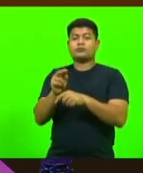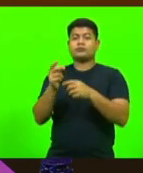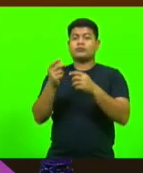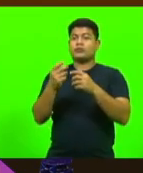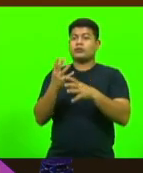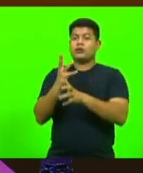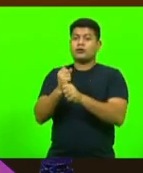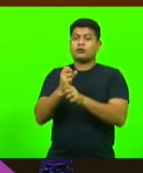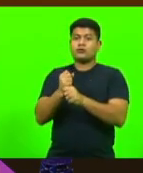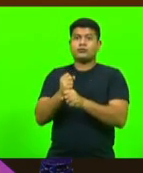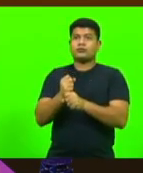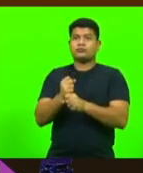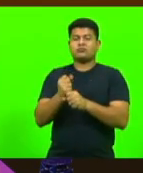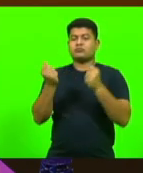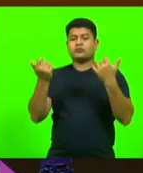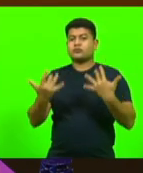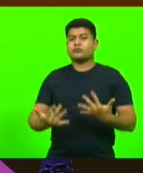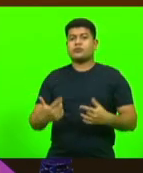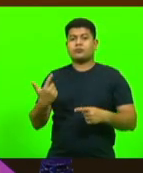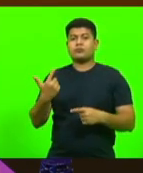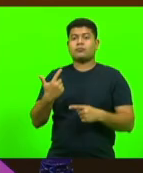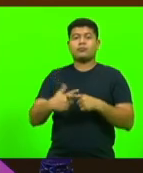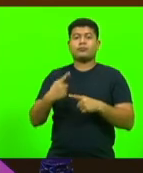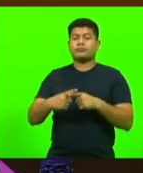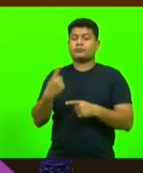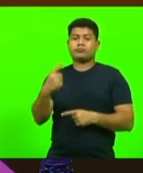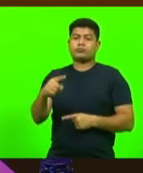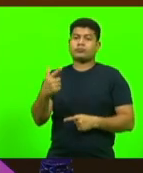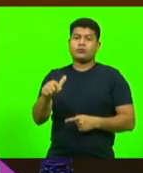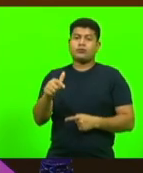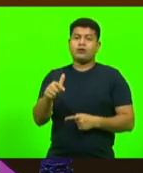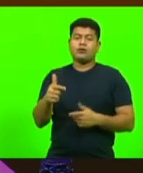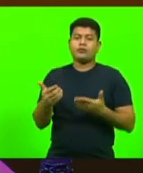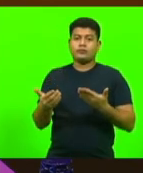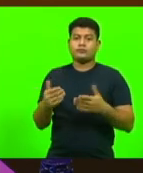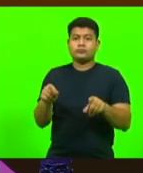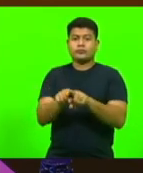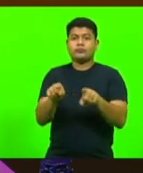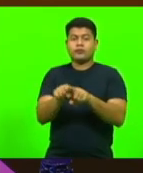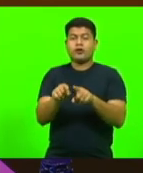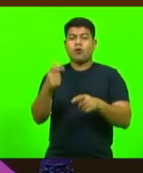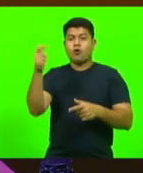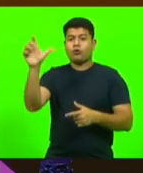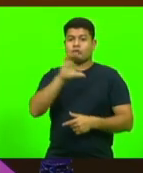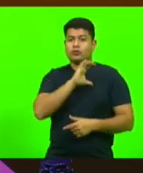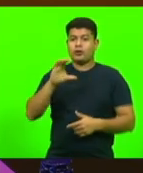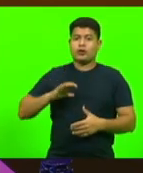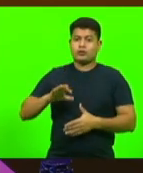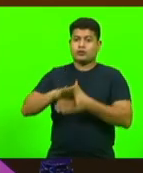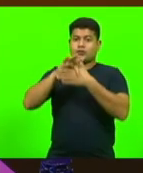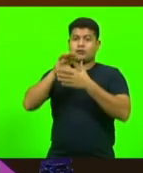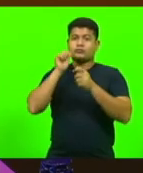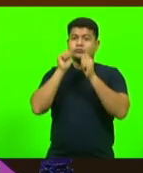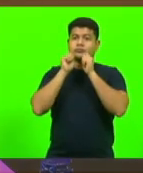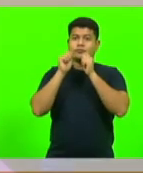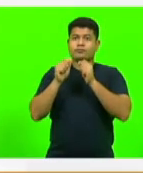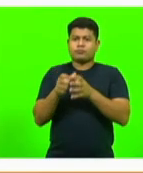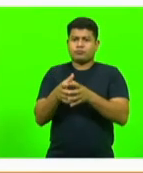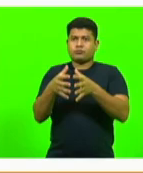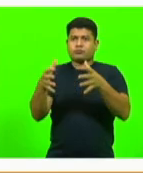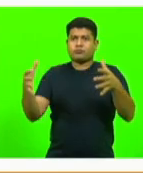porque não a redução a outra questão de problemática essa do cargo de liderança e assessoramento a uma ampliação